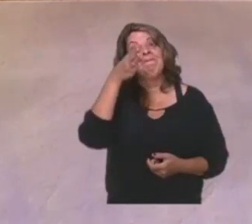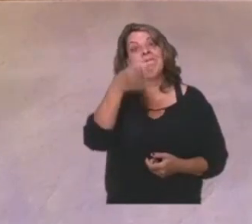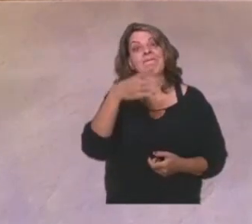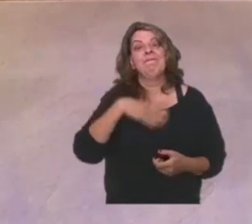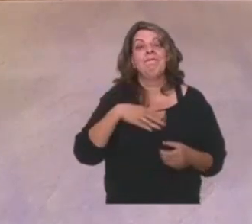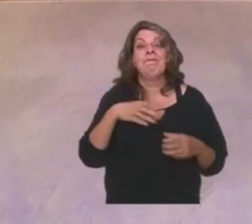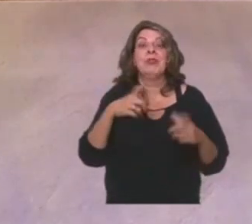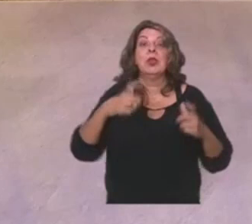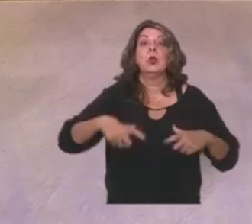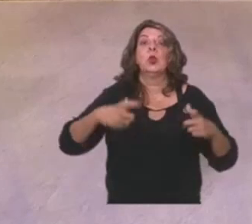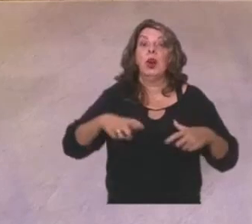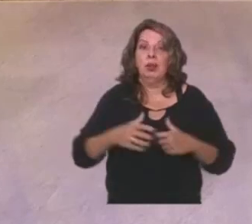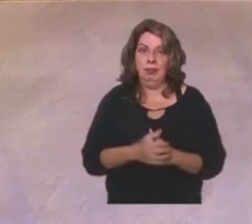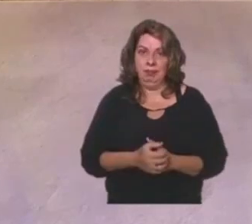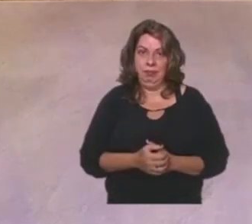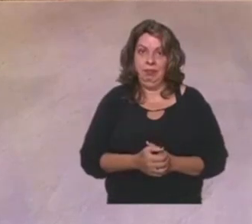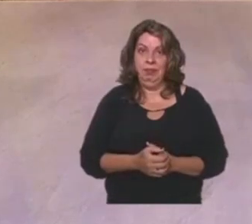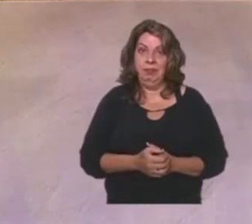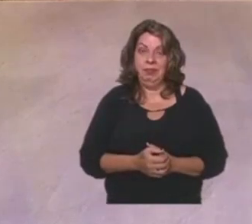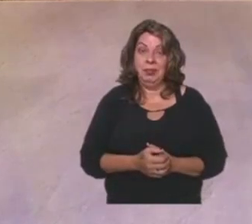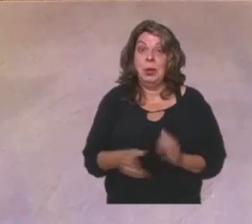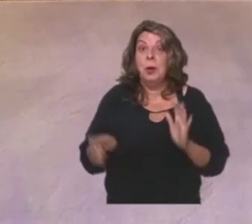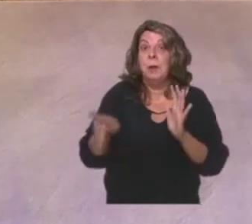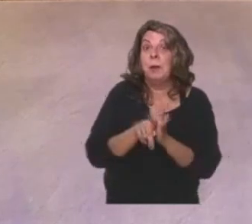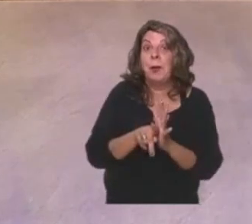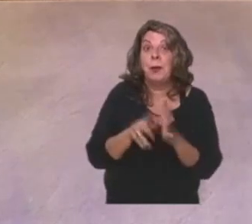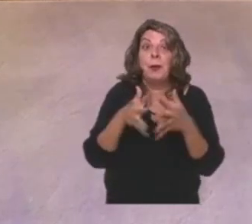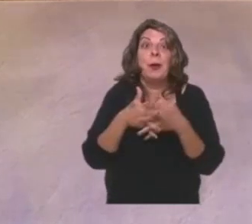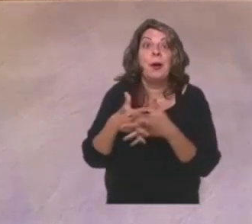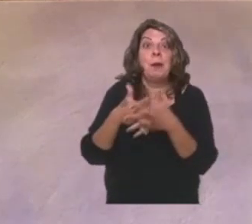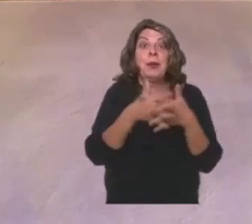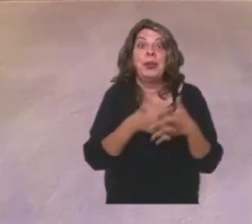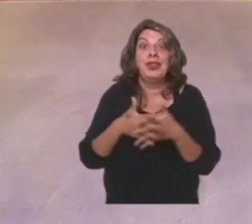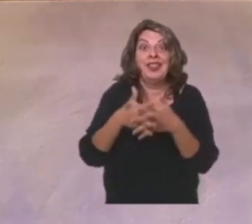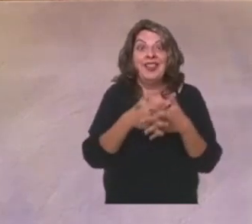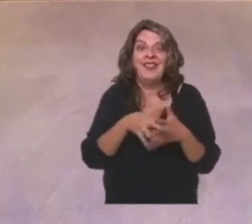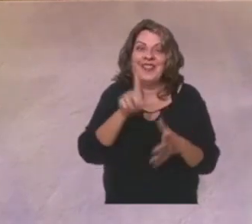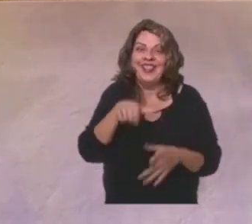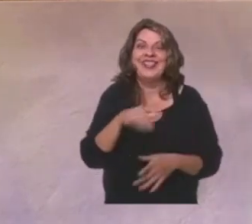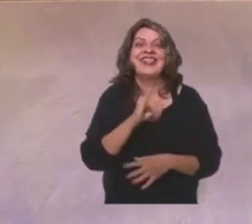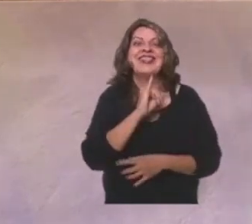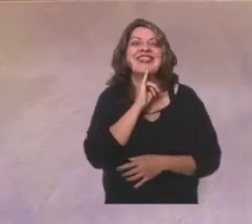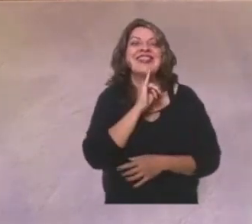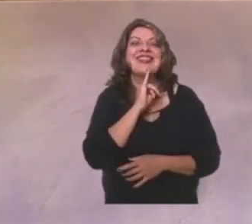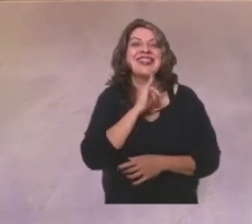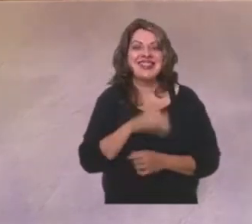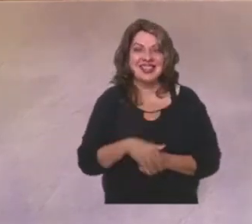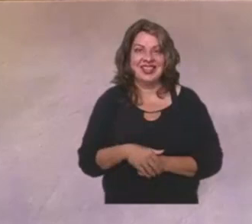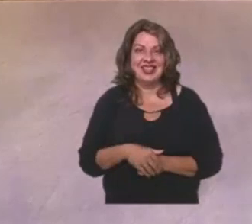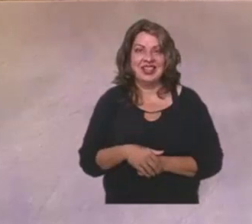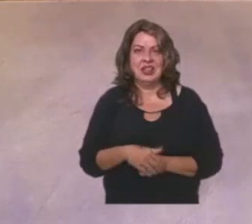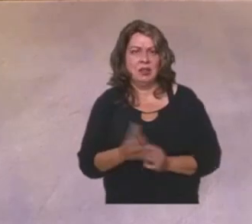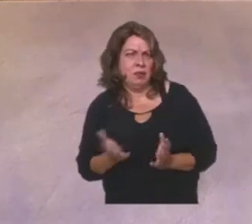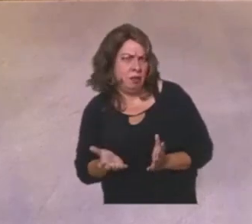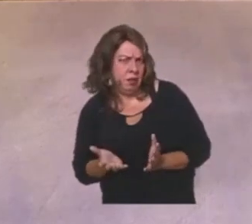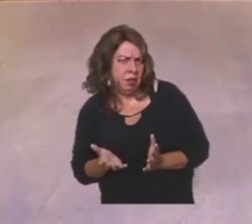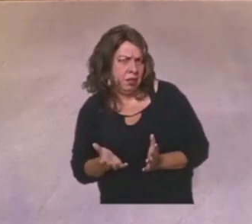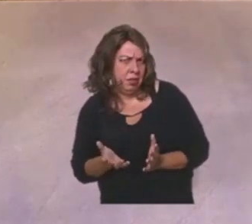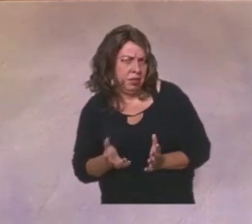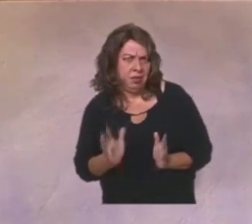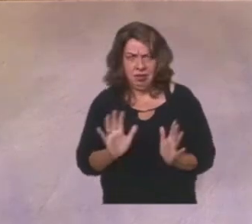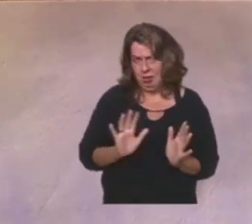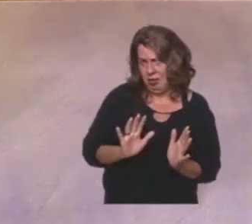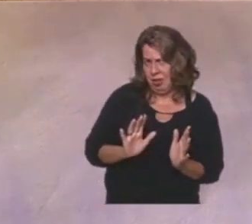dos caminhoneiros, a nossa querida cidade serrana de Itabaiana, mas a gente fica na dúvida, né? Ele vai nos locais,